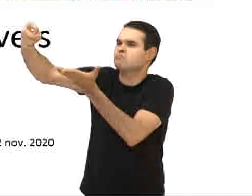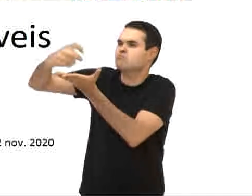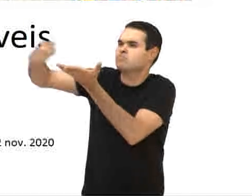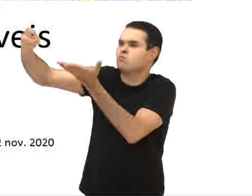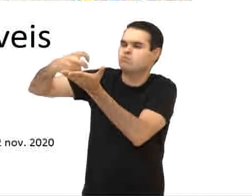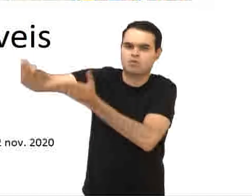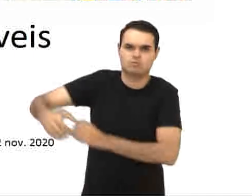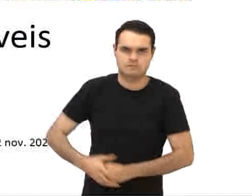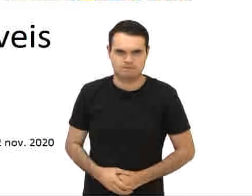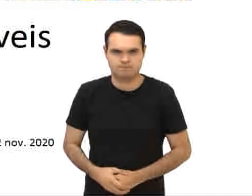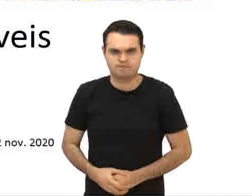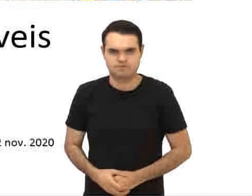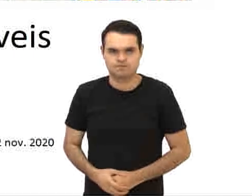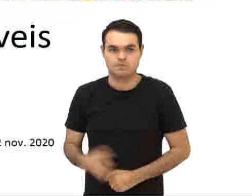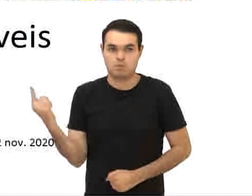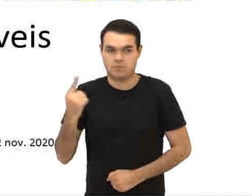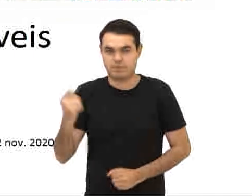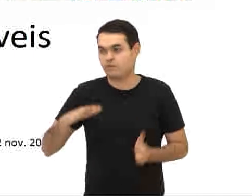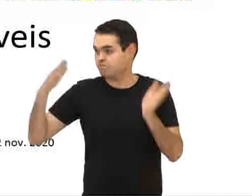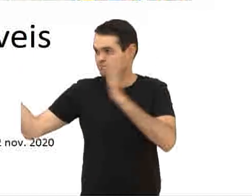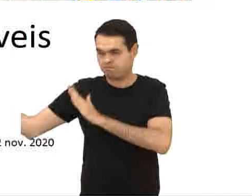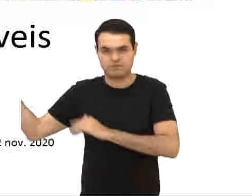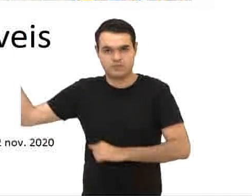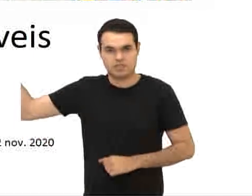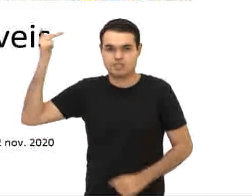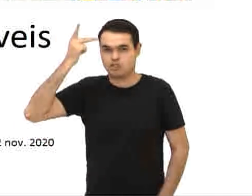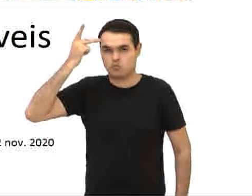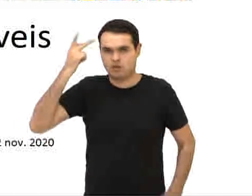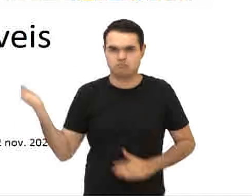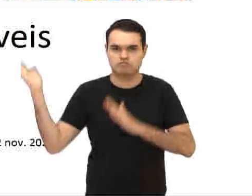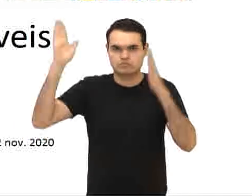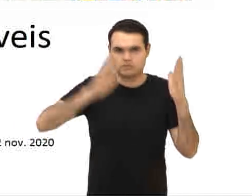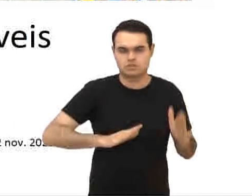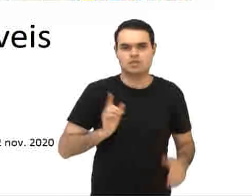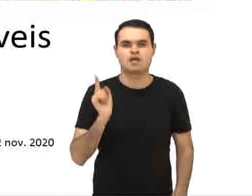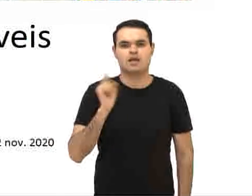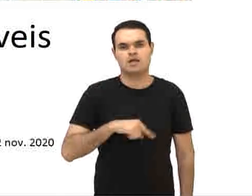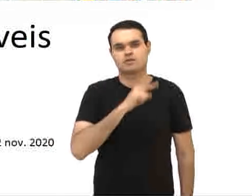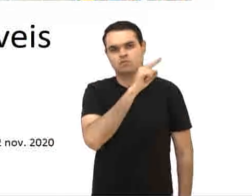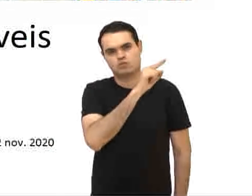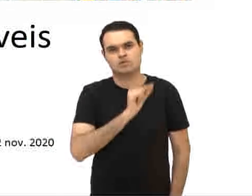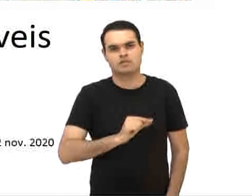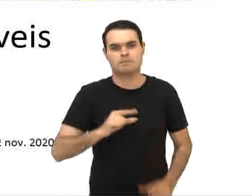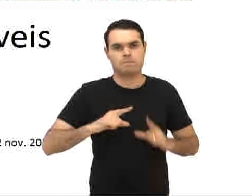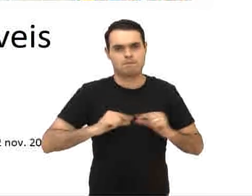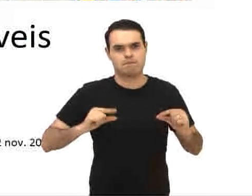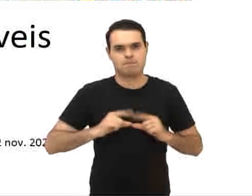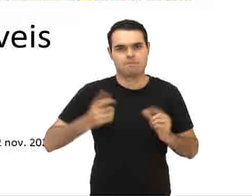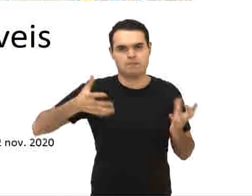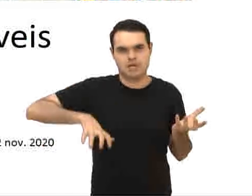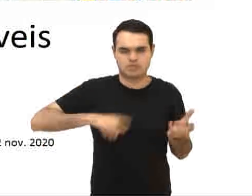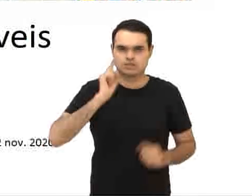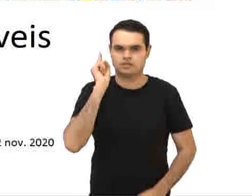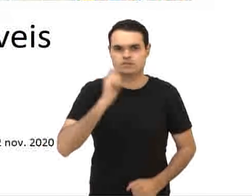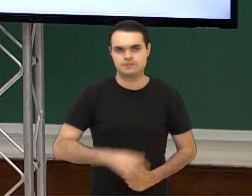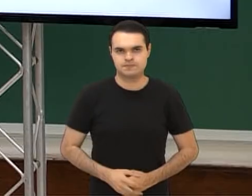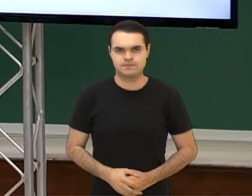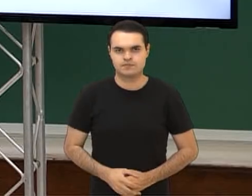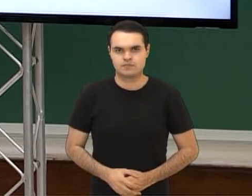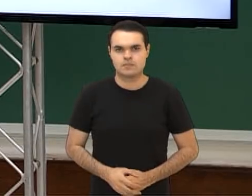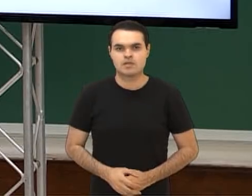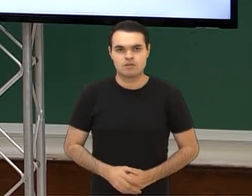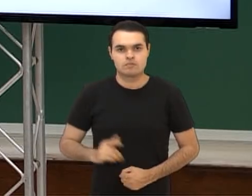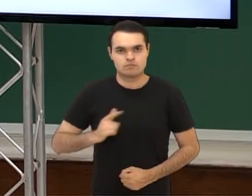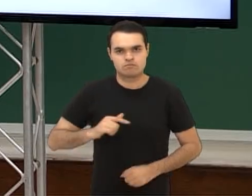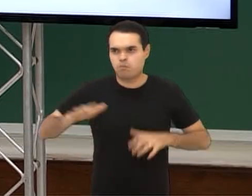da presidente. A primeira do seu lado esquerdo em São Paulo, a segunda do seu lado direito em Brasília. Manifestações de rua ganharam